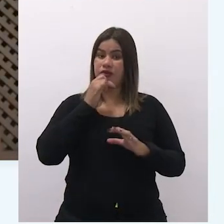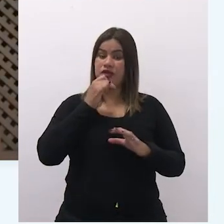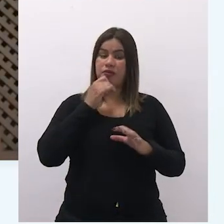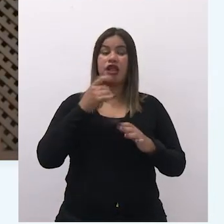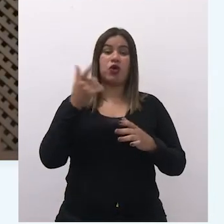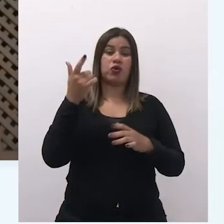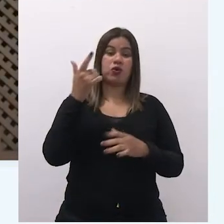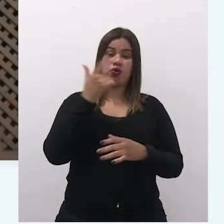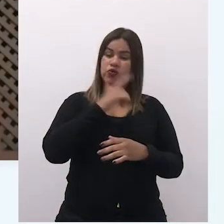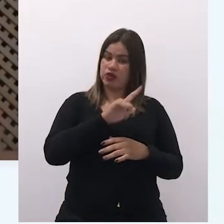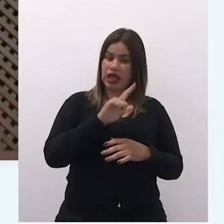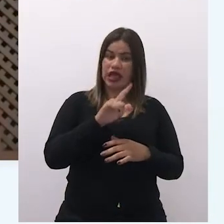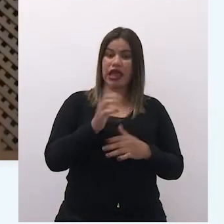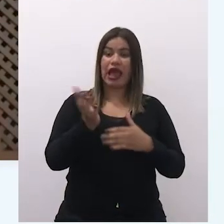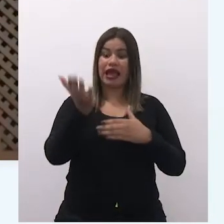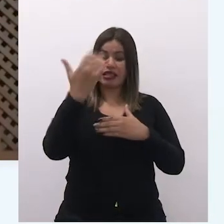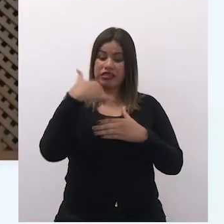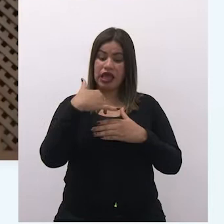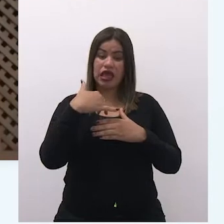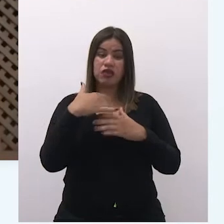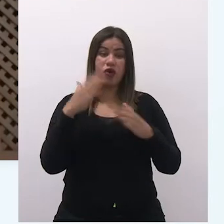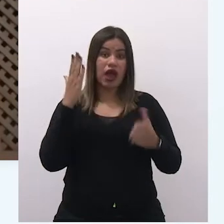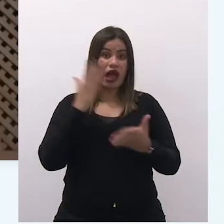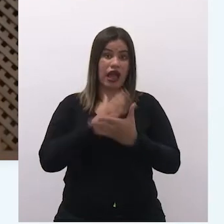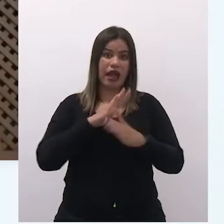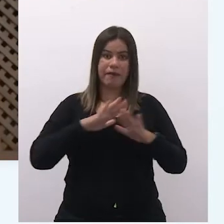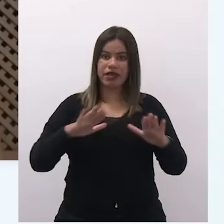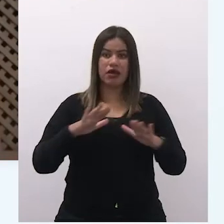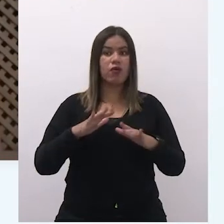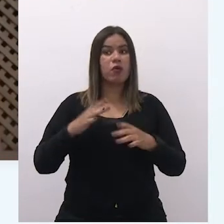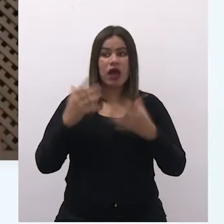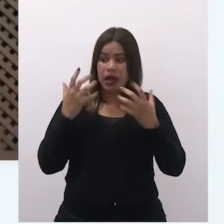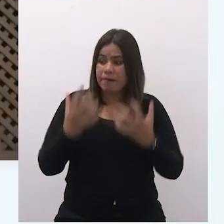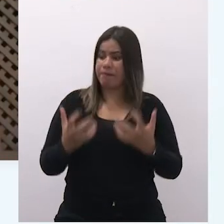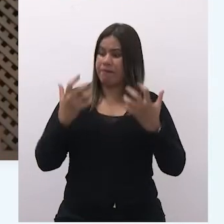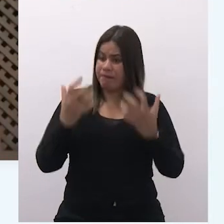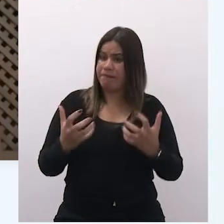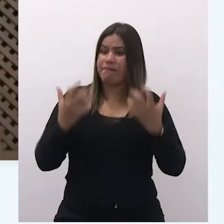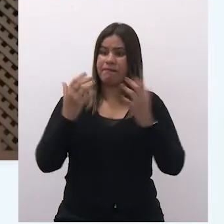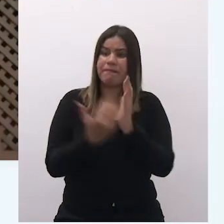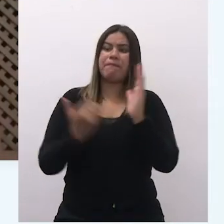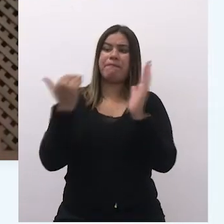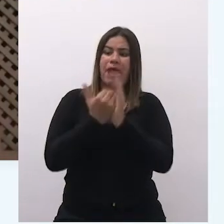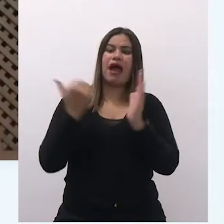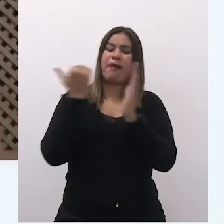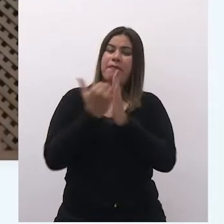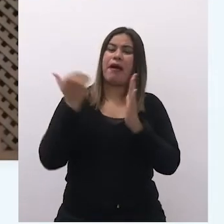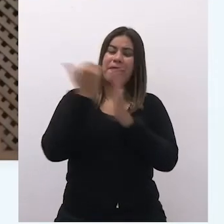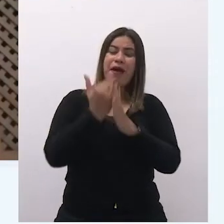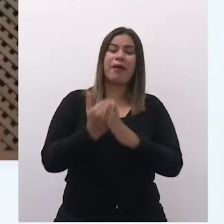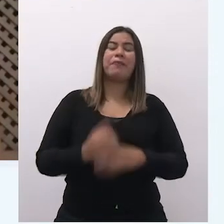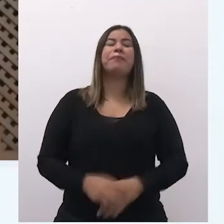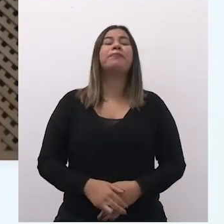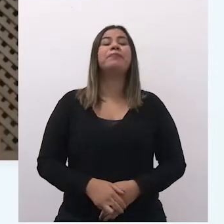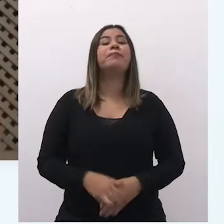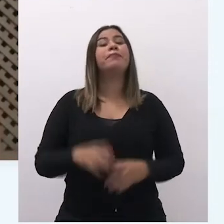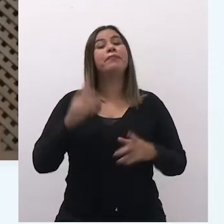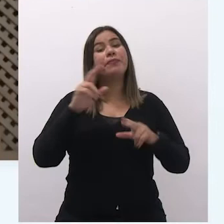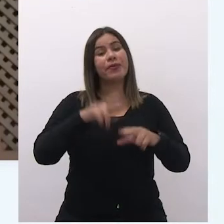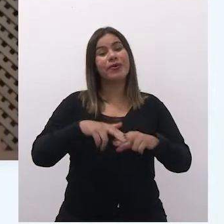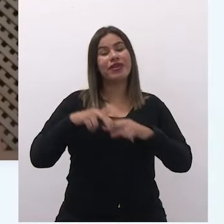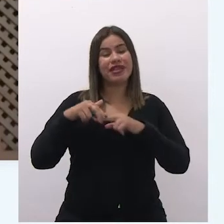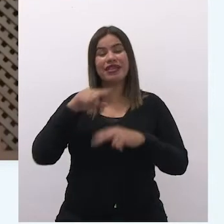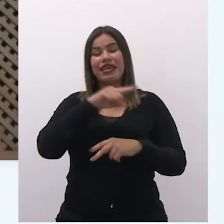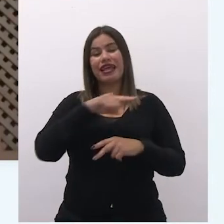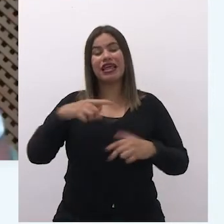né? E aí ele vai querer mais. Ele vai querer mais. E é por isso que a gente diz que o adolescente age muitas vezes